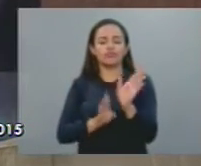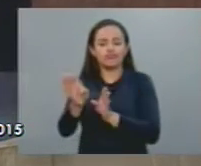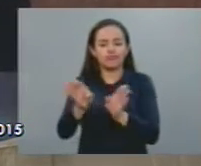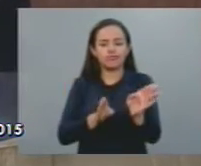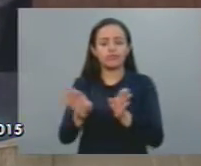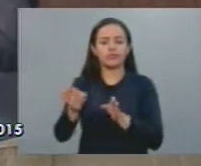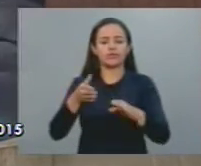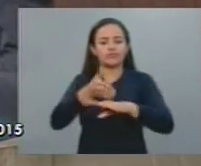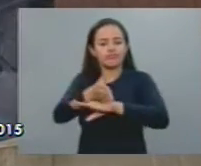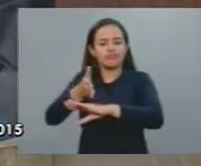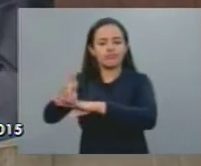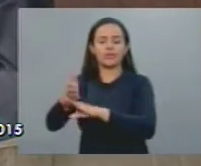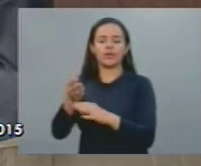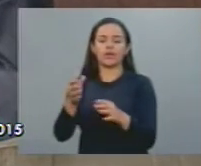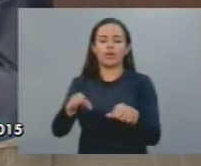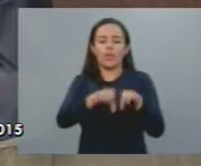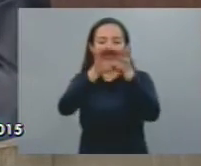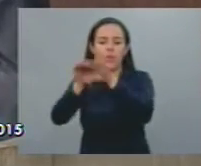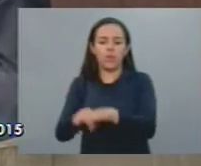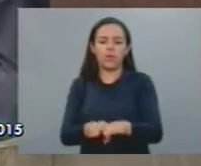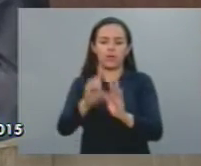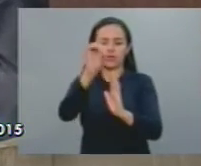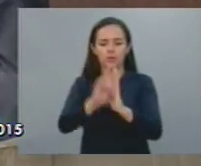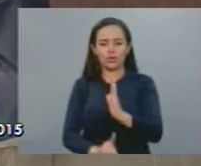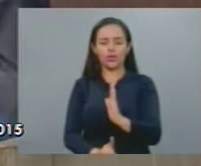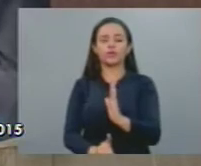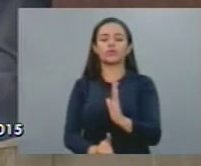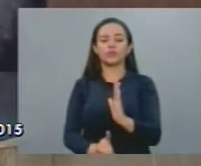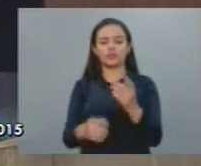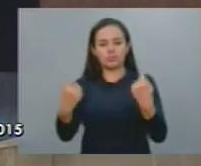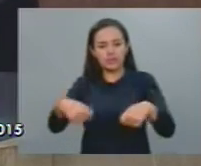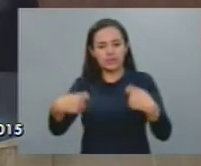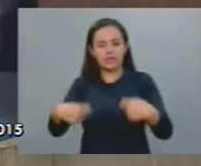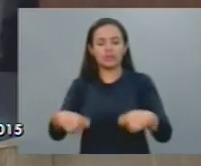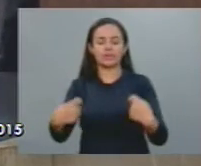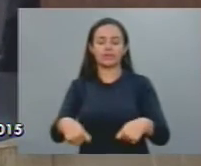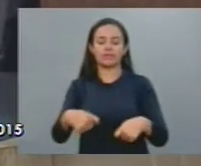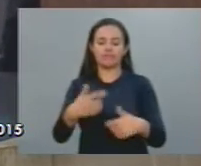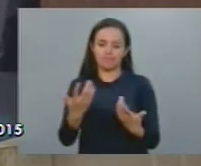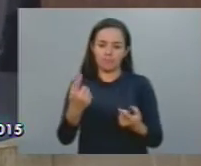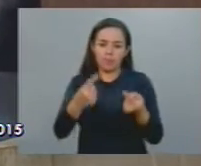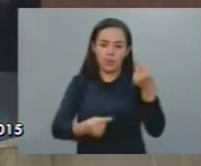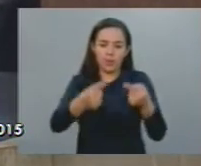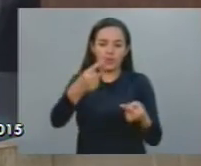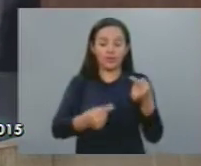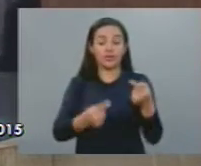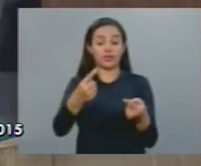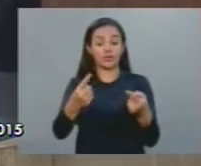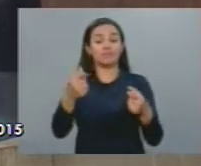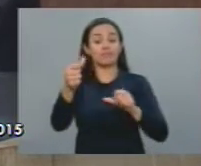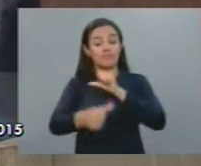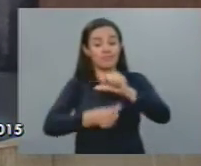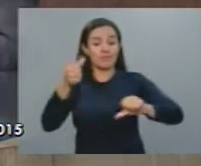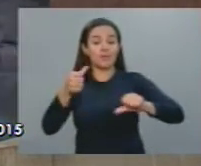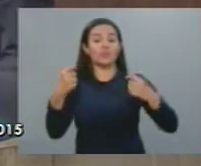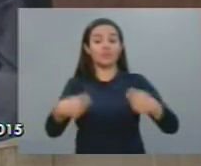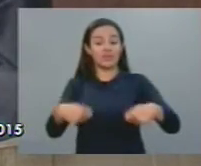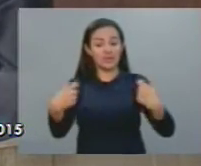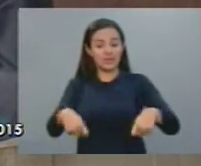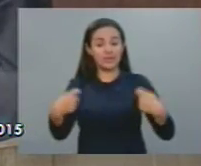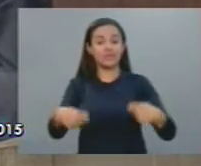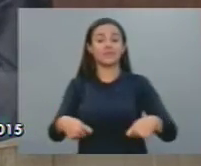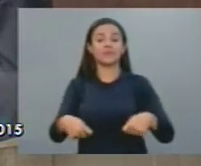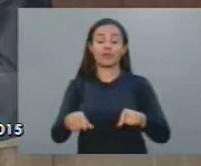e requalifique a democracia representativa. Mas, para isso, é necessário haver participação